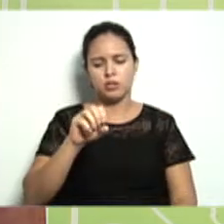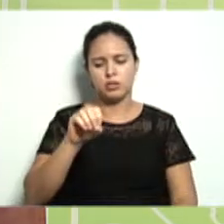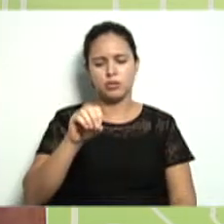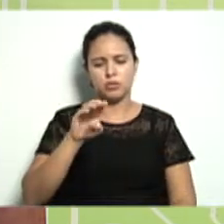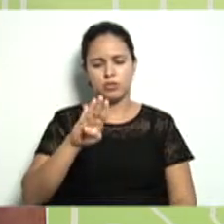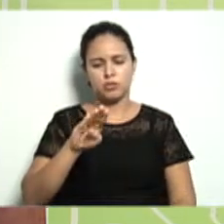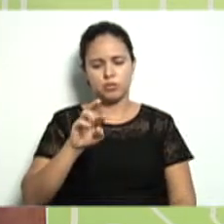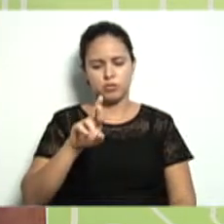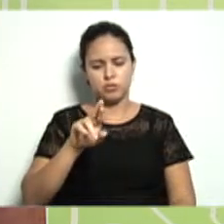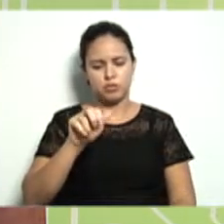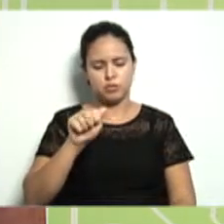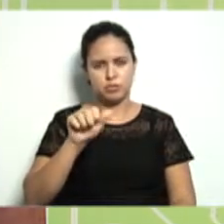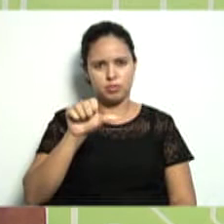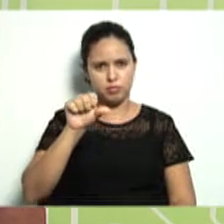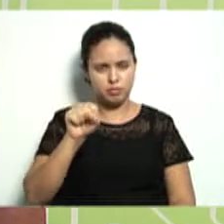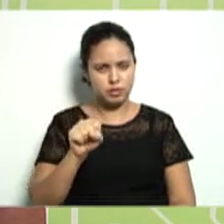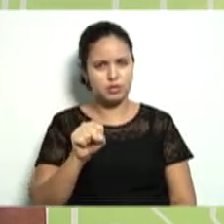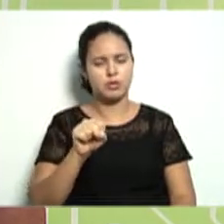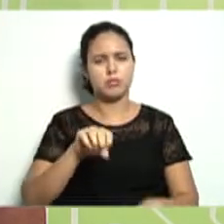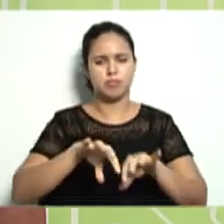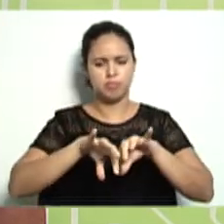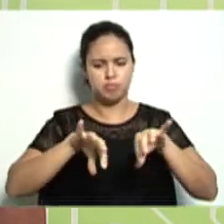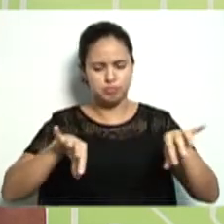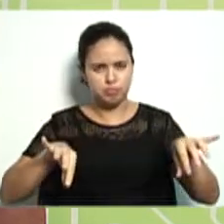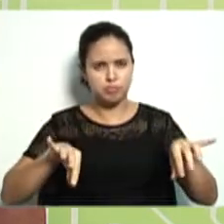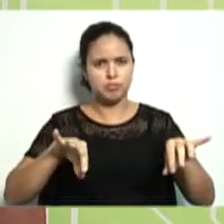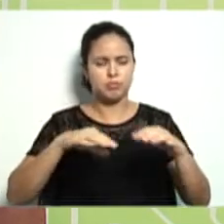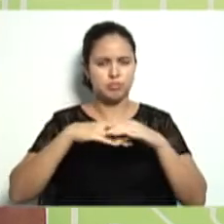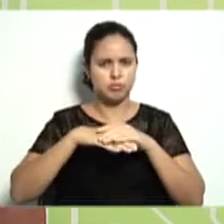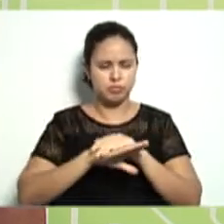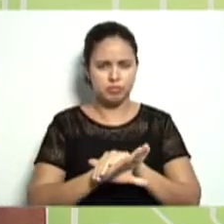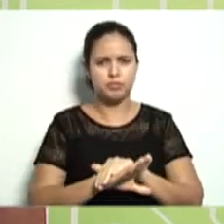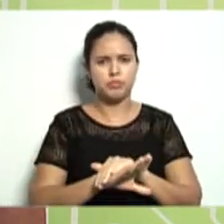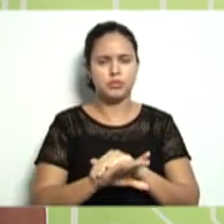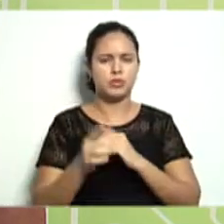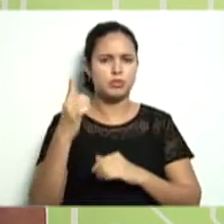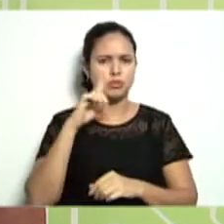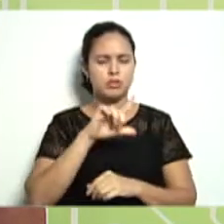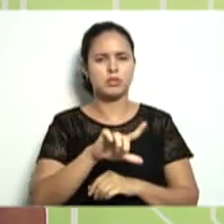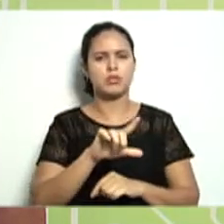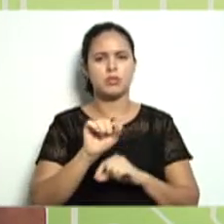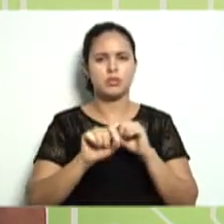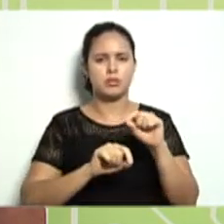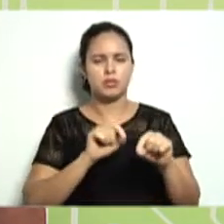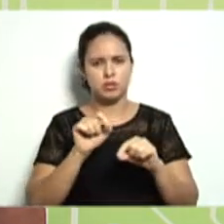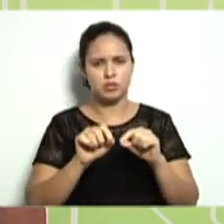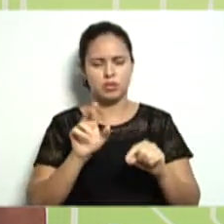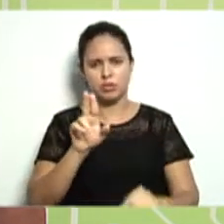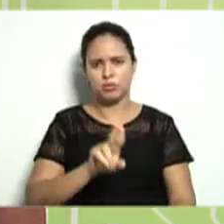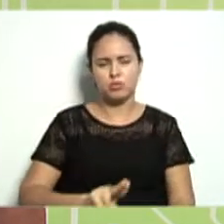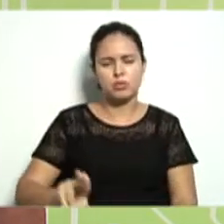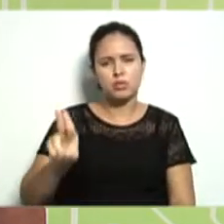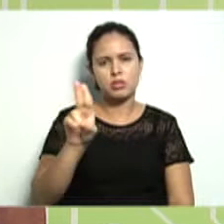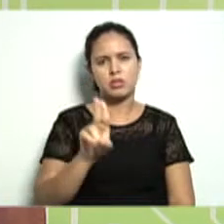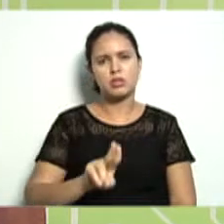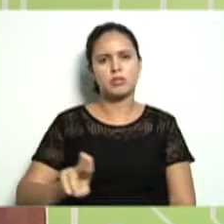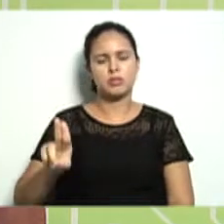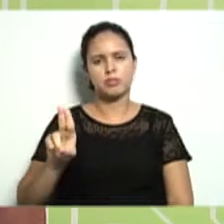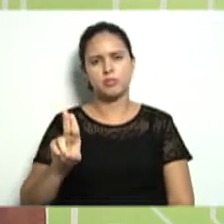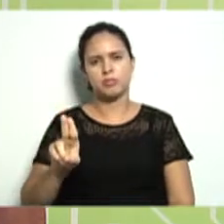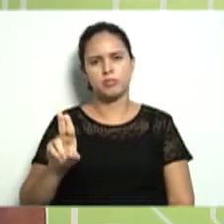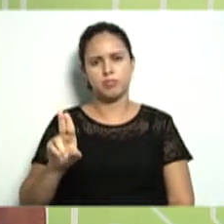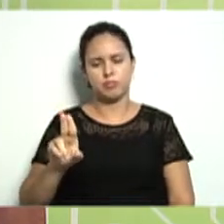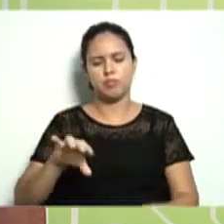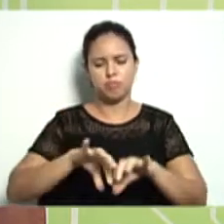que sobrou, já foi retirado do fundo, eu consigo utilizar aí, fazer